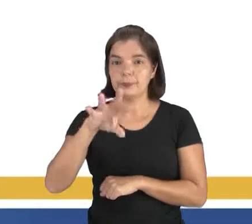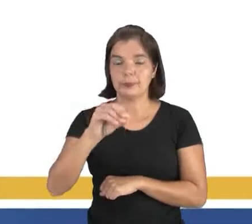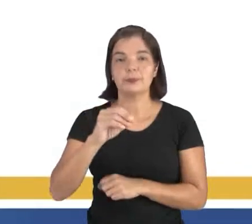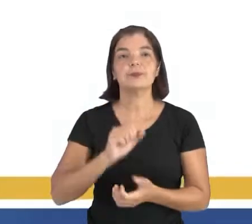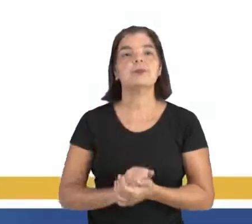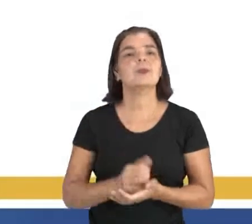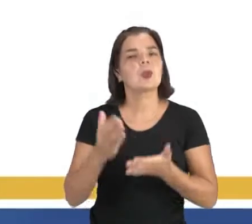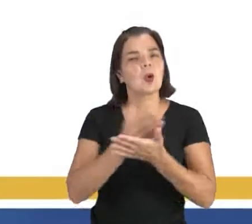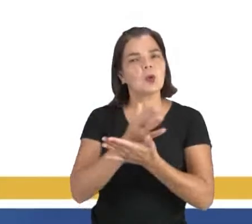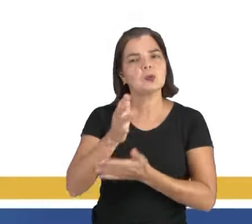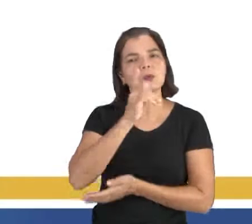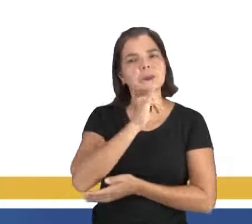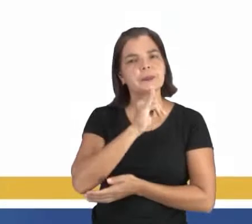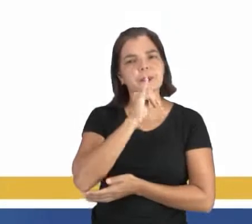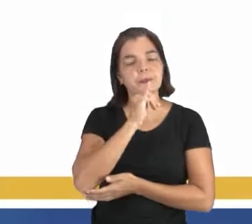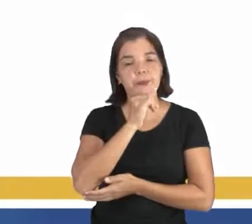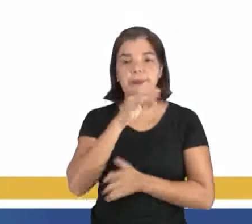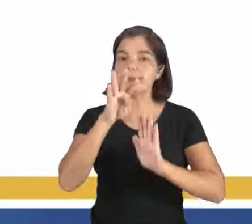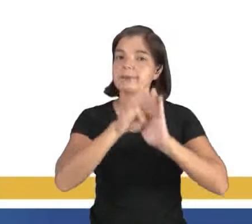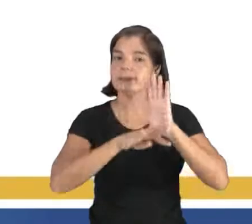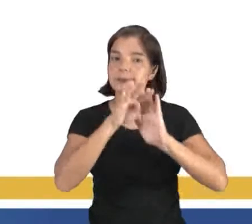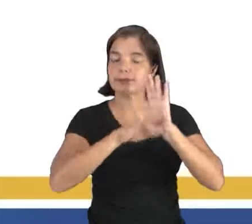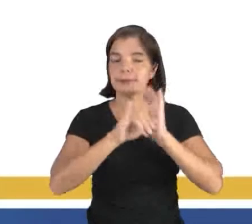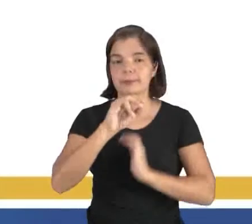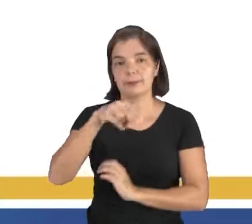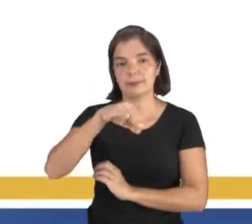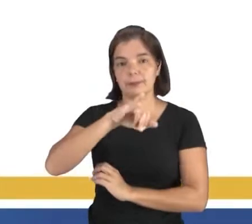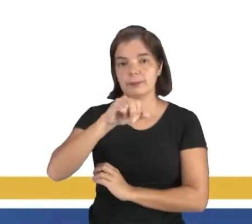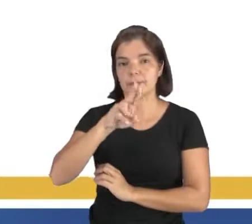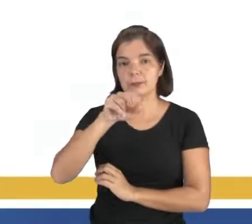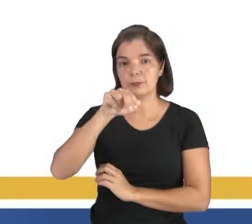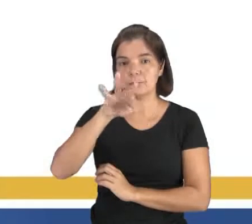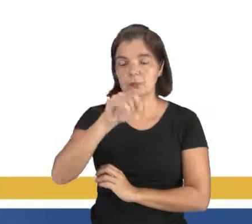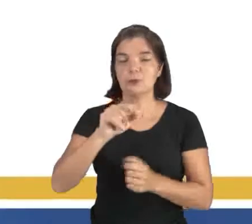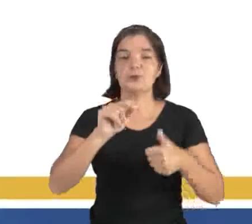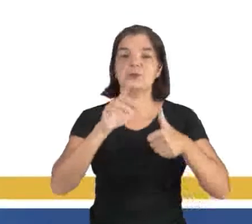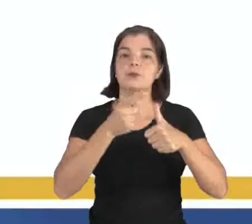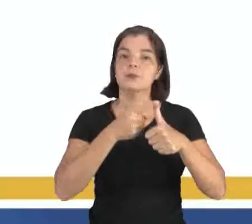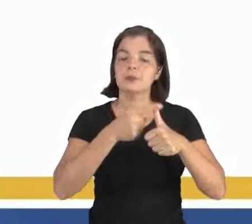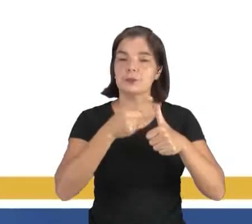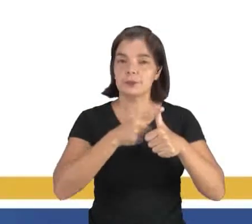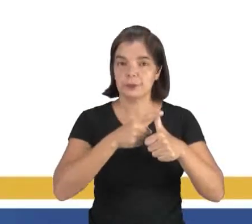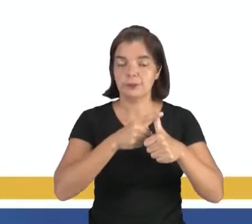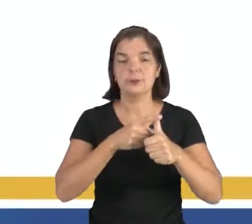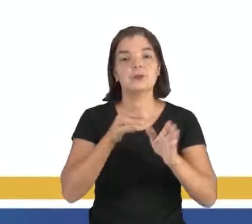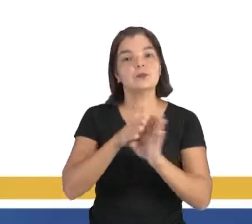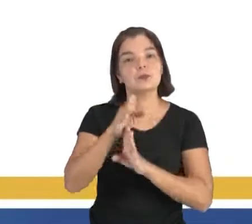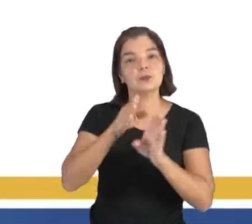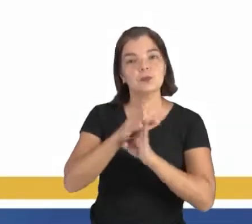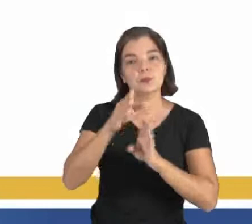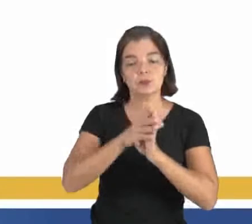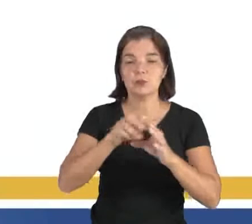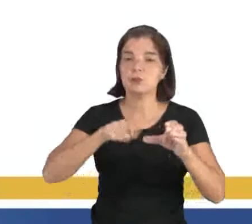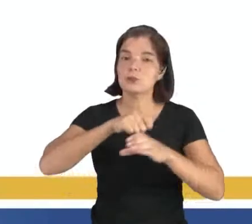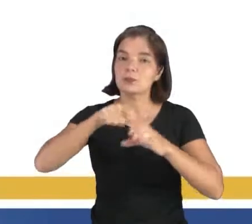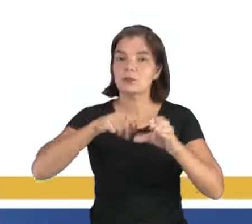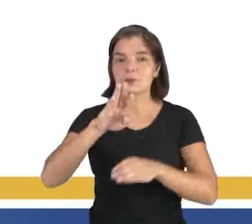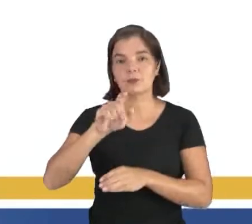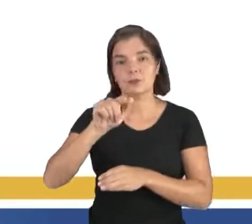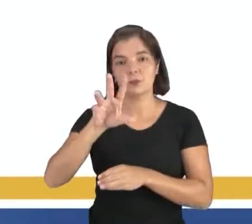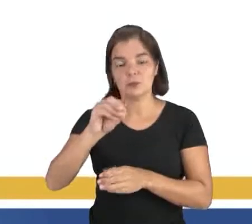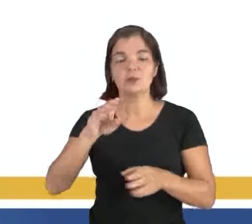embaixo alguns exemplos de textos injuntivos. A bula de remédio, o manual de instrução, a receita